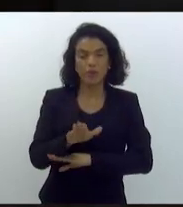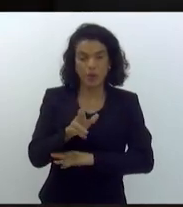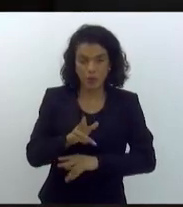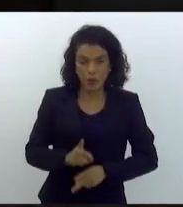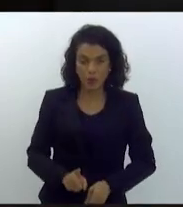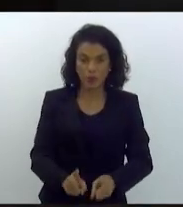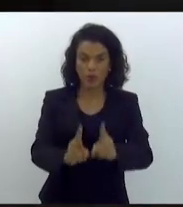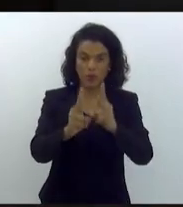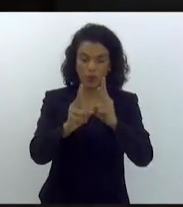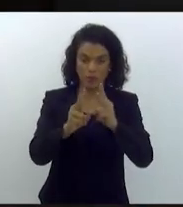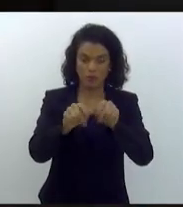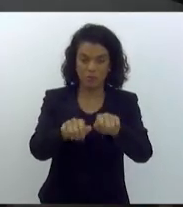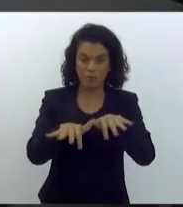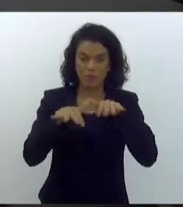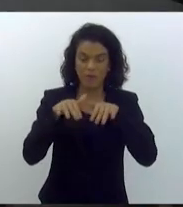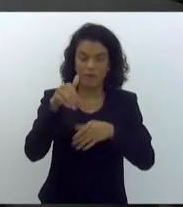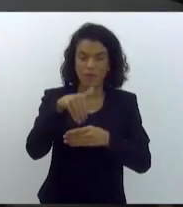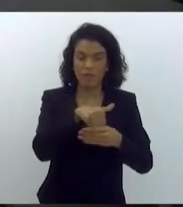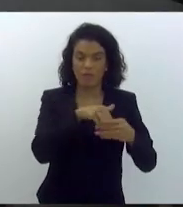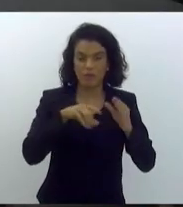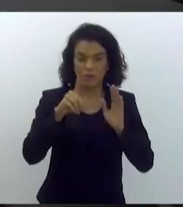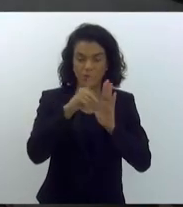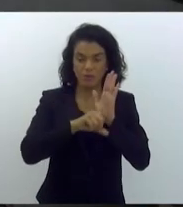início a sessão plenária